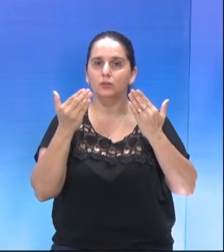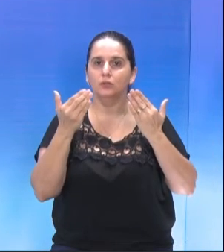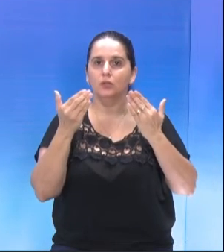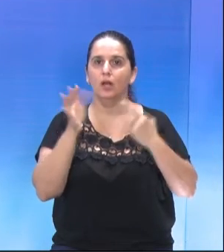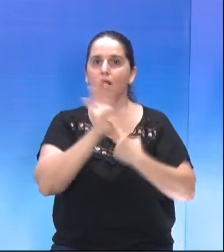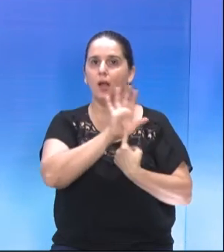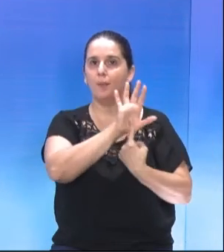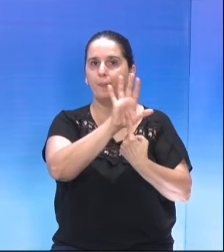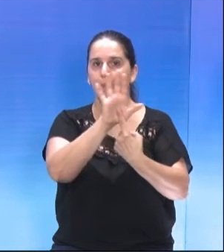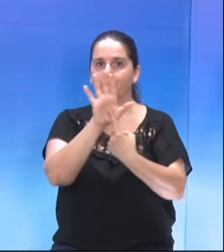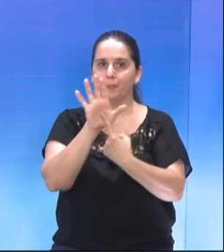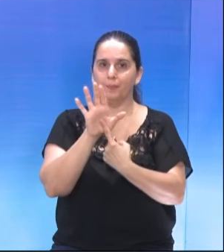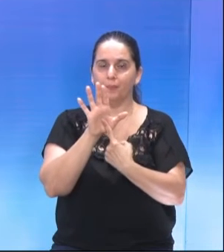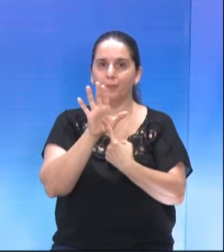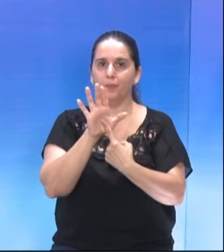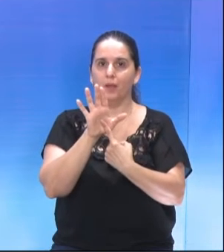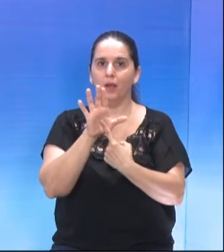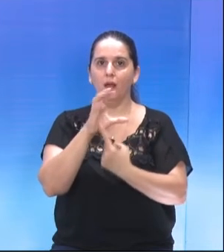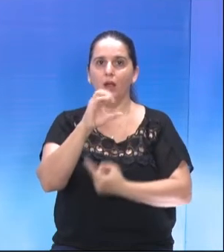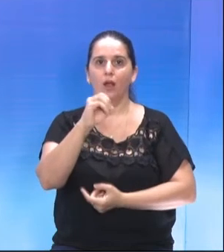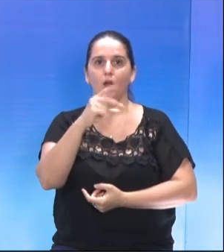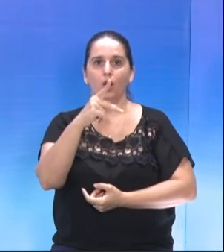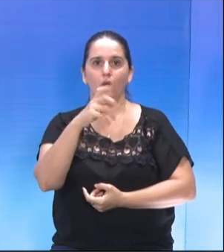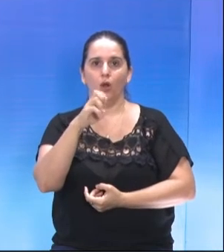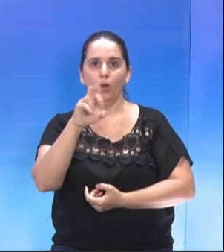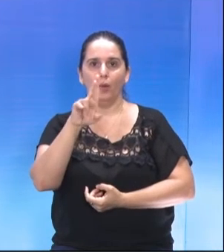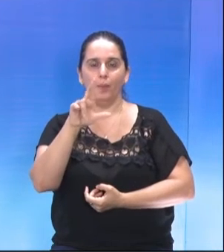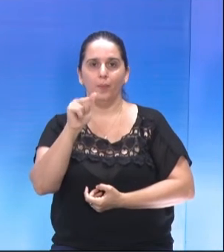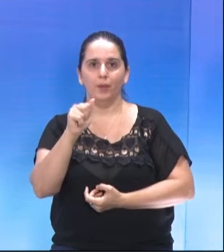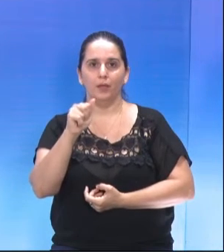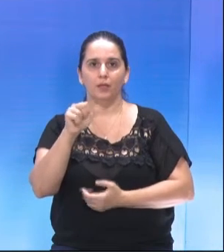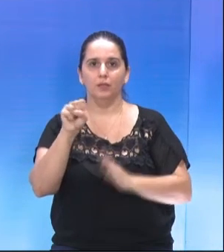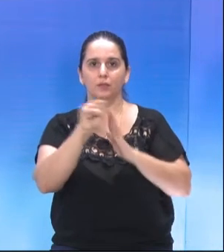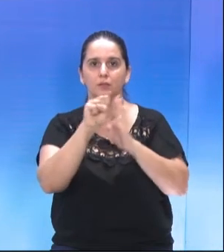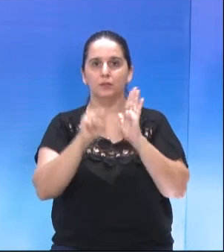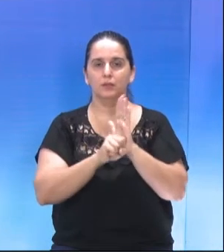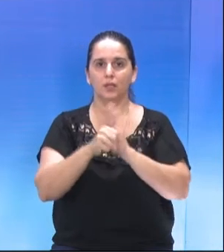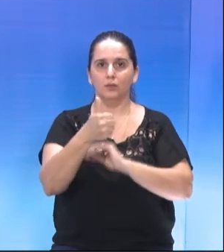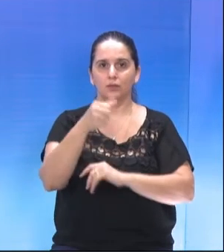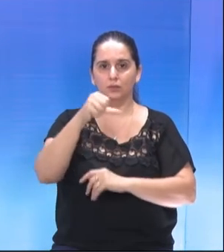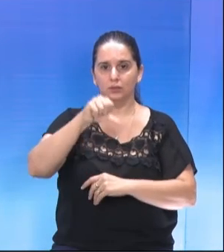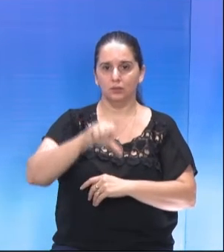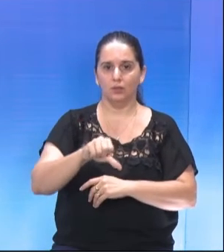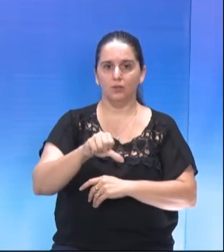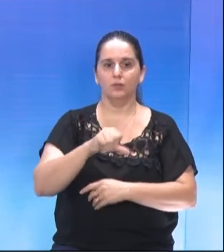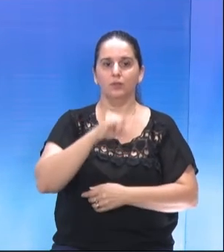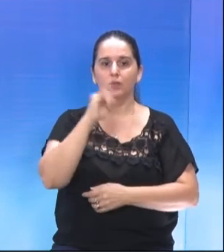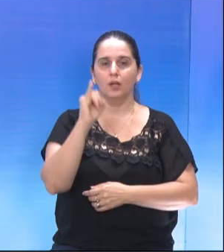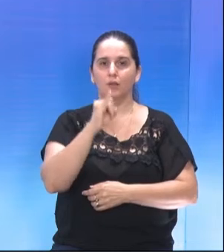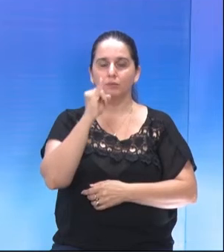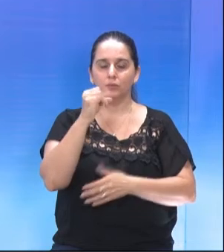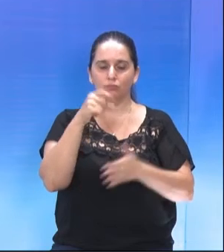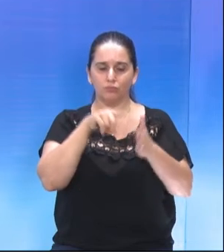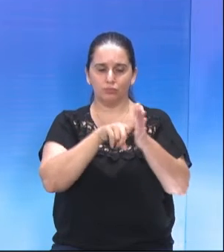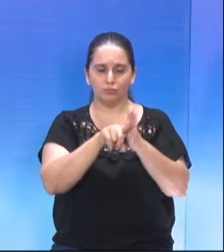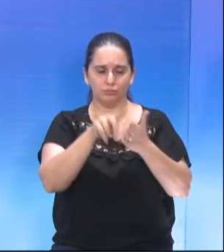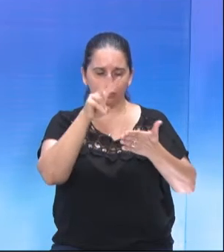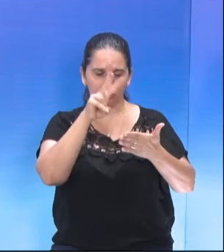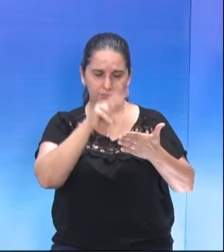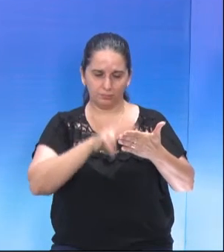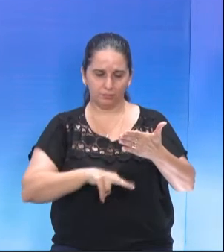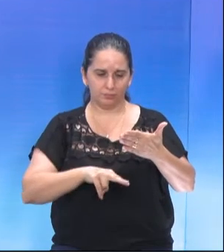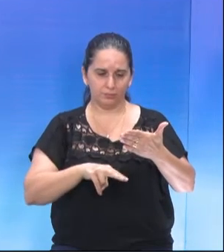seu trabalho, dando evidência à ópera do século XIX. E aí é importante a gente analisar bem